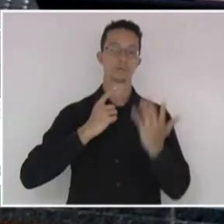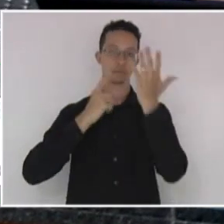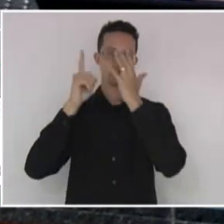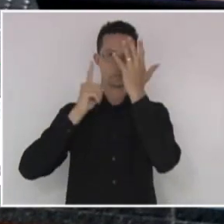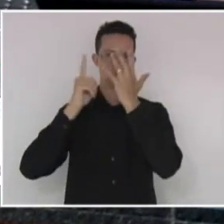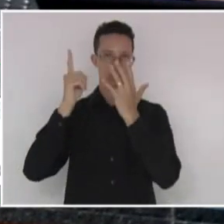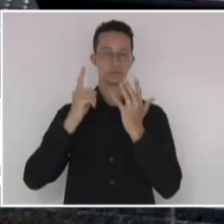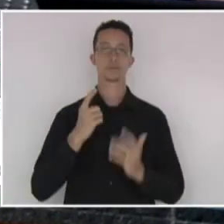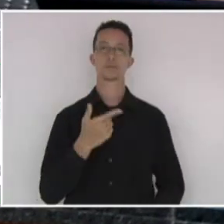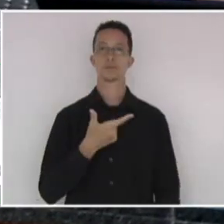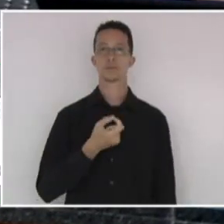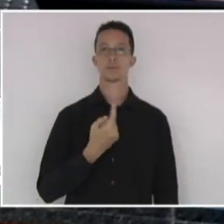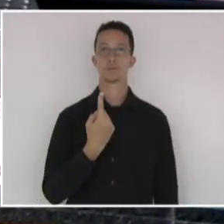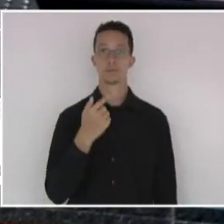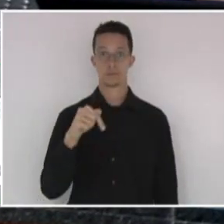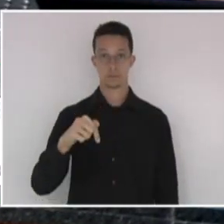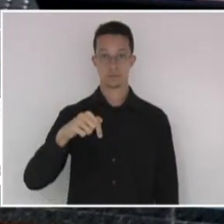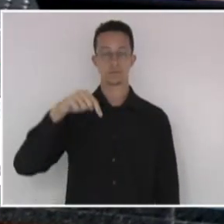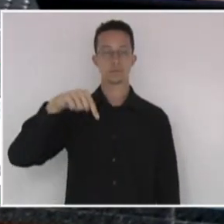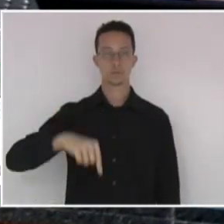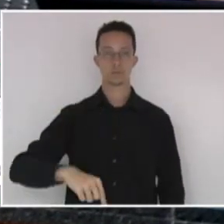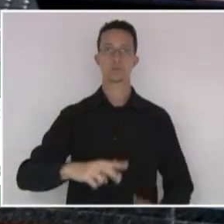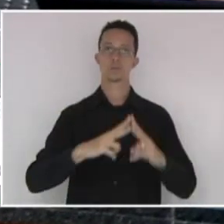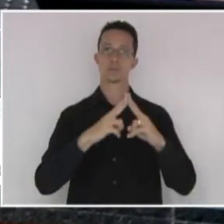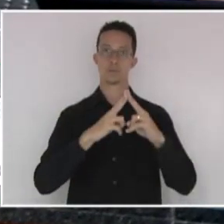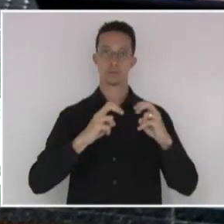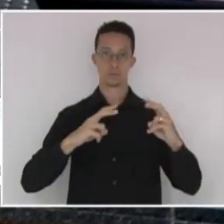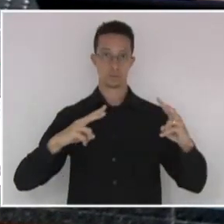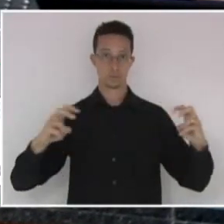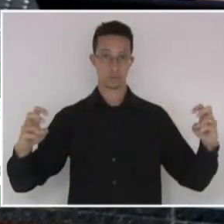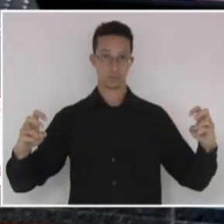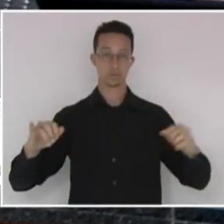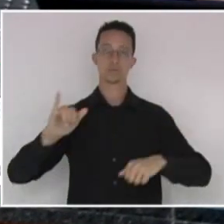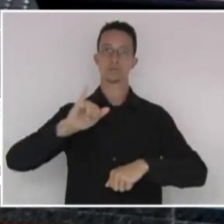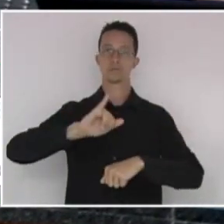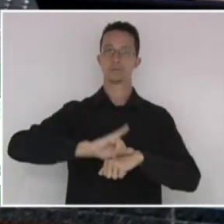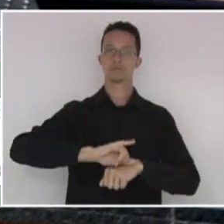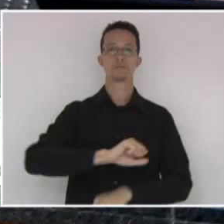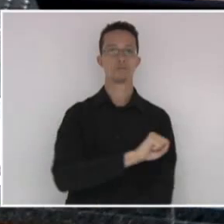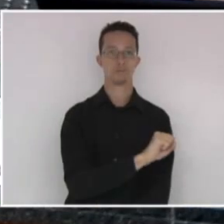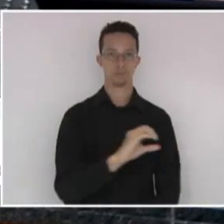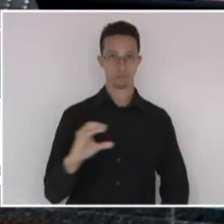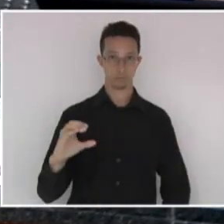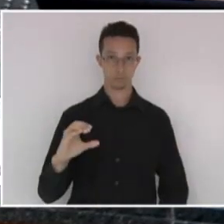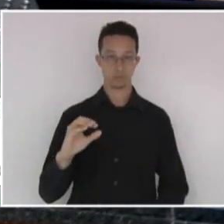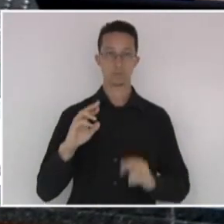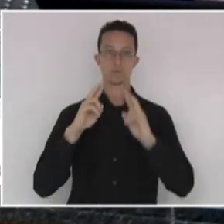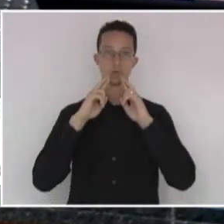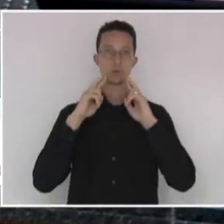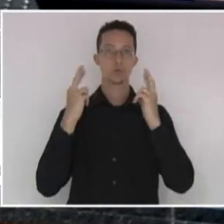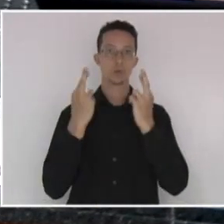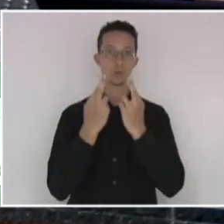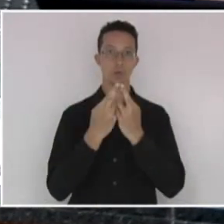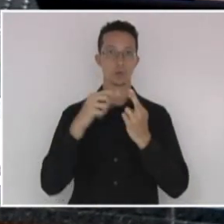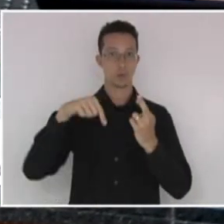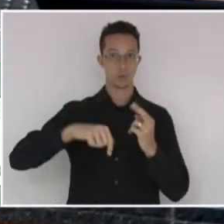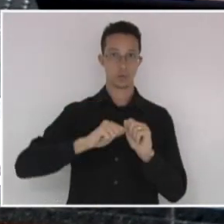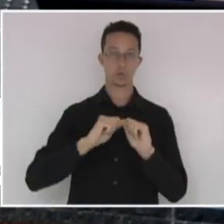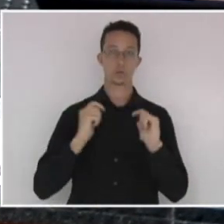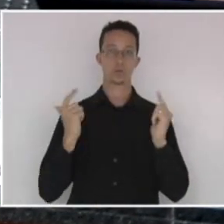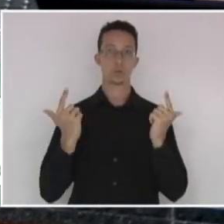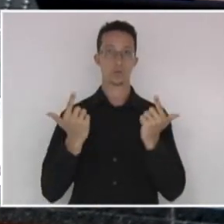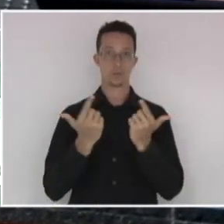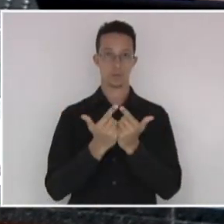2017, nesta cidade de Florianópolis, capital do estado de Santa Catarina, reuniu-se a Assembleia Legislativa em sessão